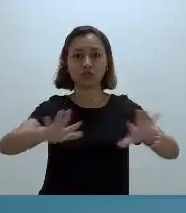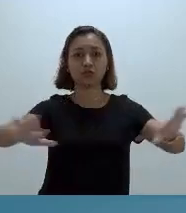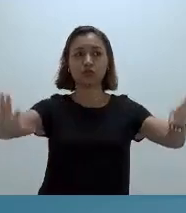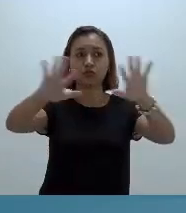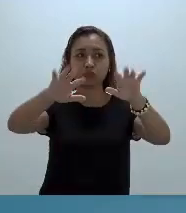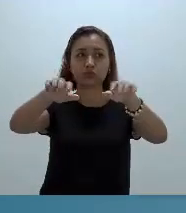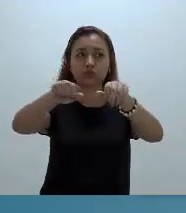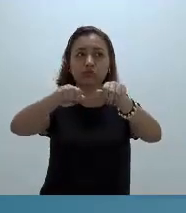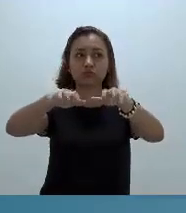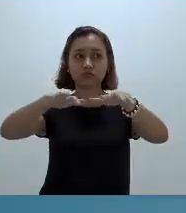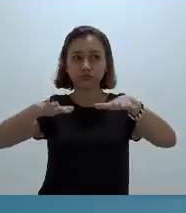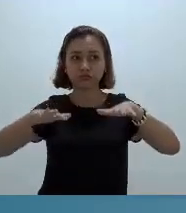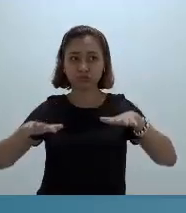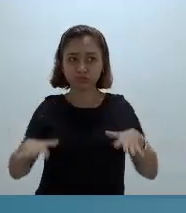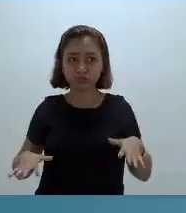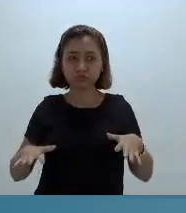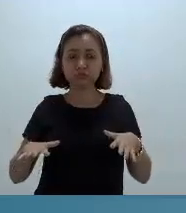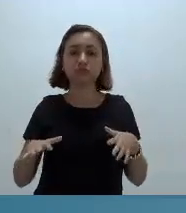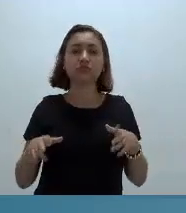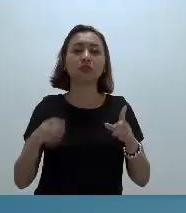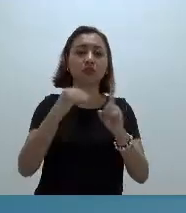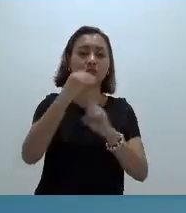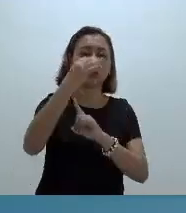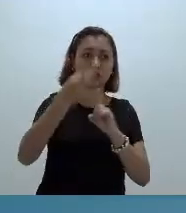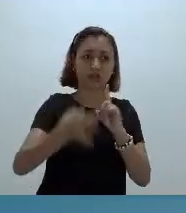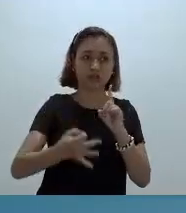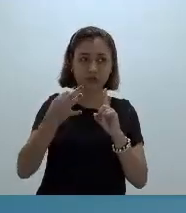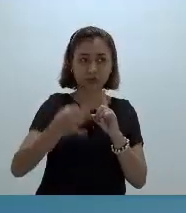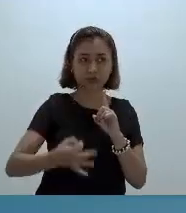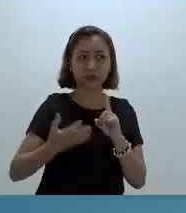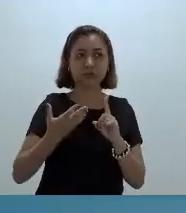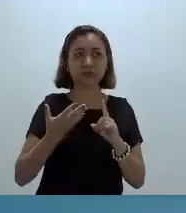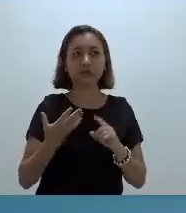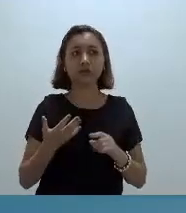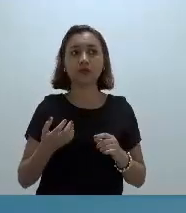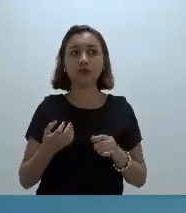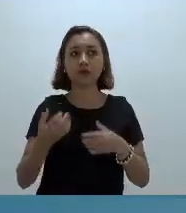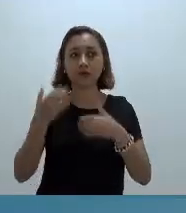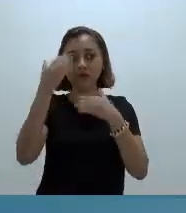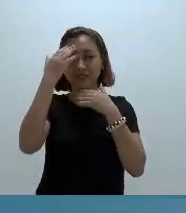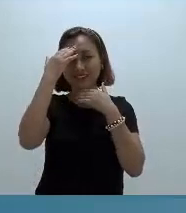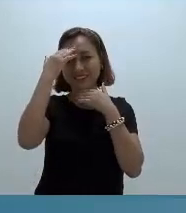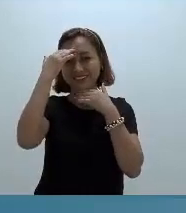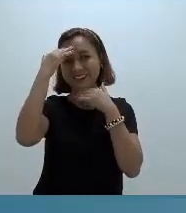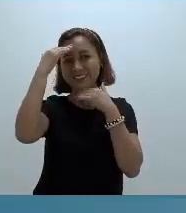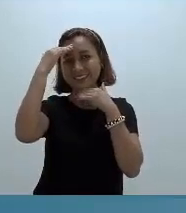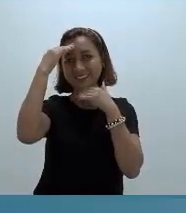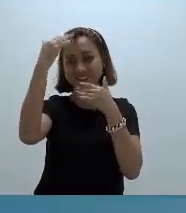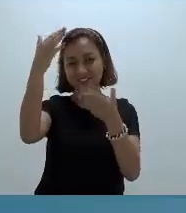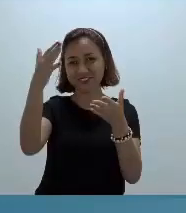os colegas, amigos, queridos, e vamos ao lanche.